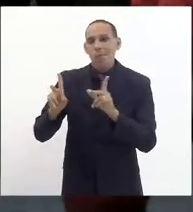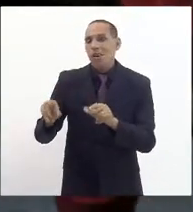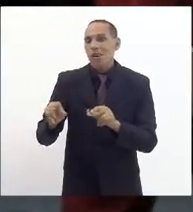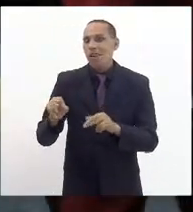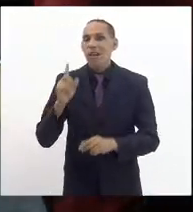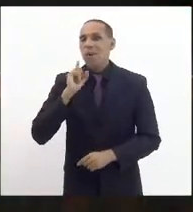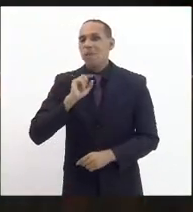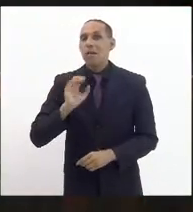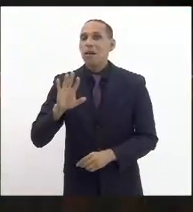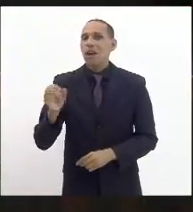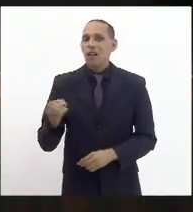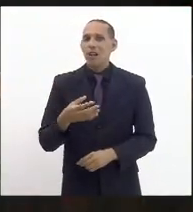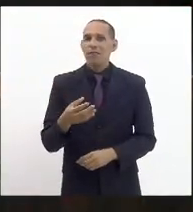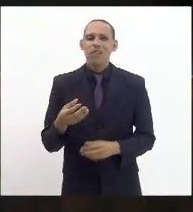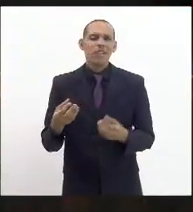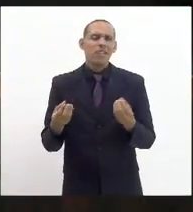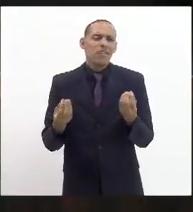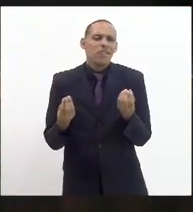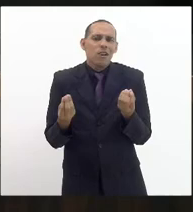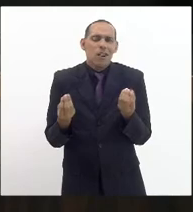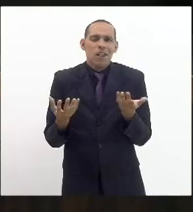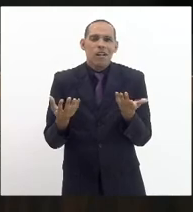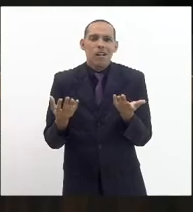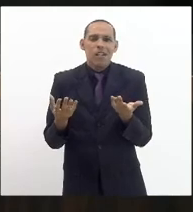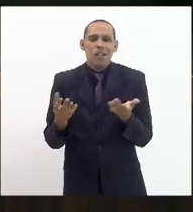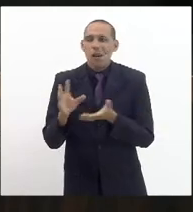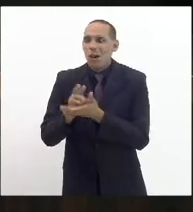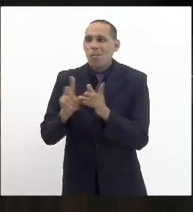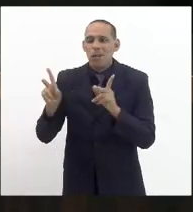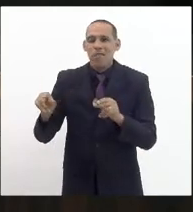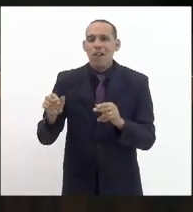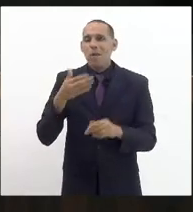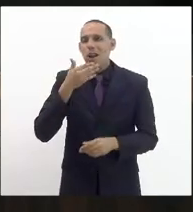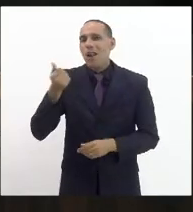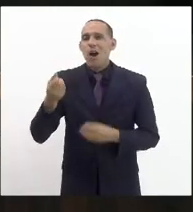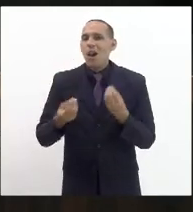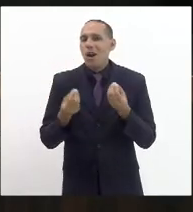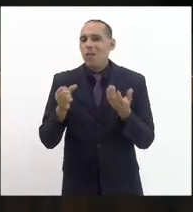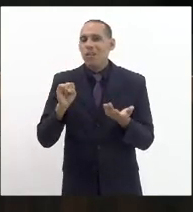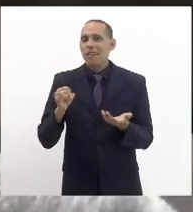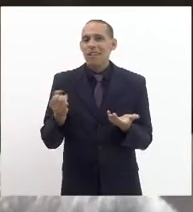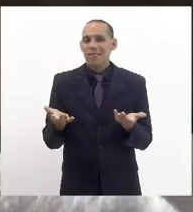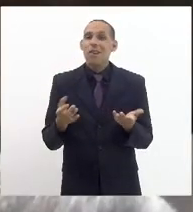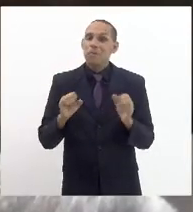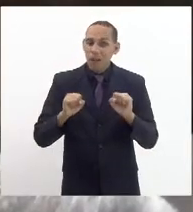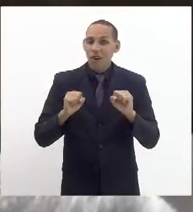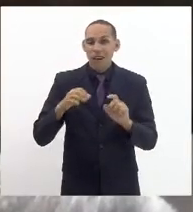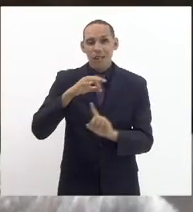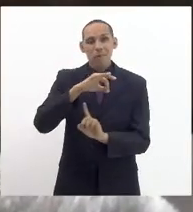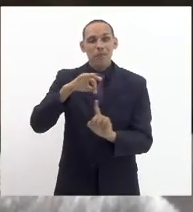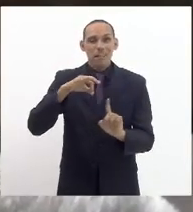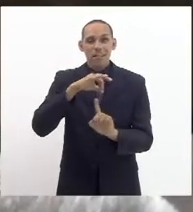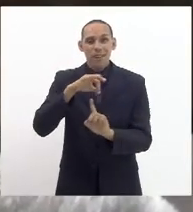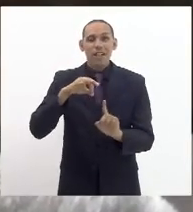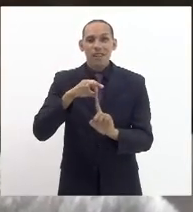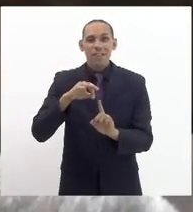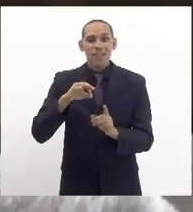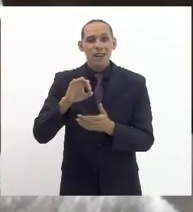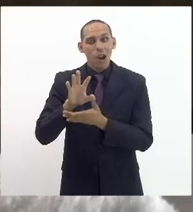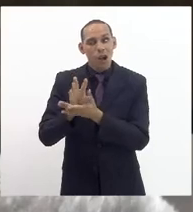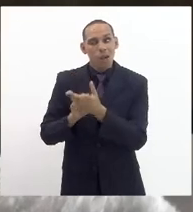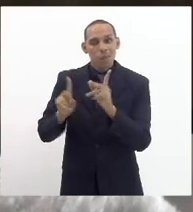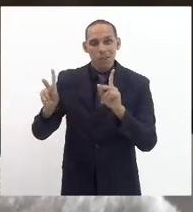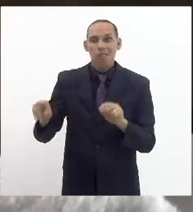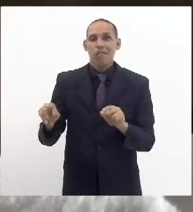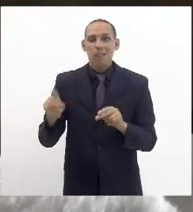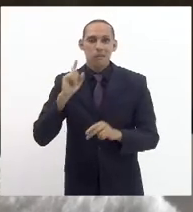deles estão recentes... Mas como é que pode colar uma lei e ficar melhor do que a outra, sendo que você não pode... Pode, olha, Espírito renovar. Santo pode ter colado não... de